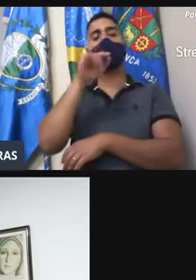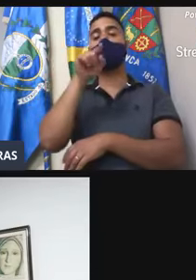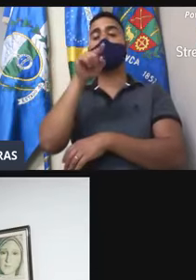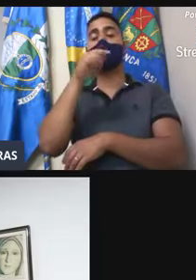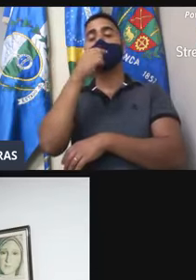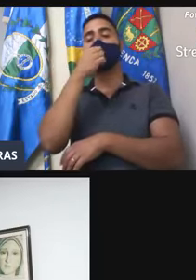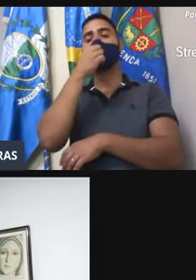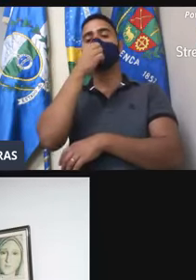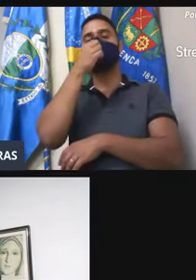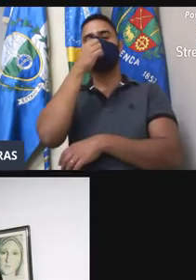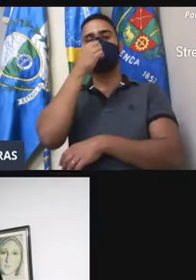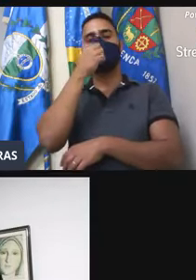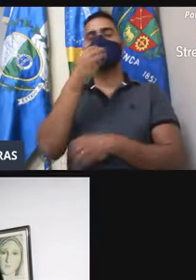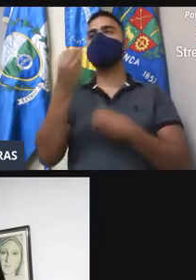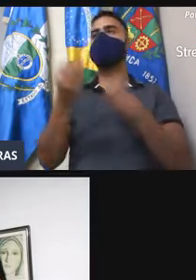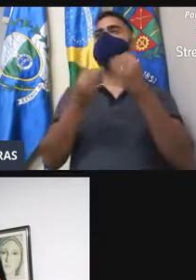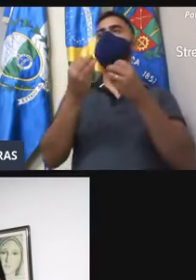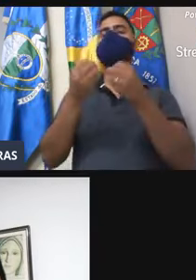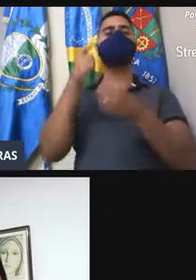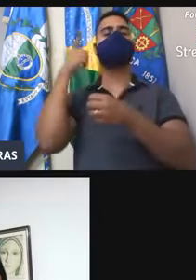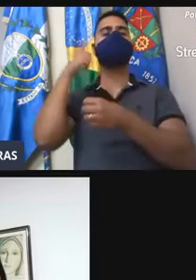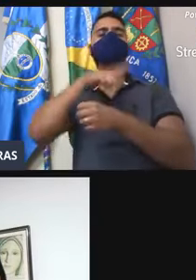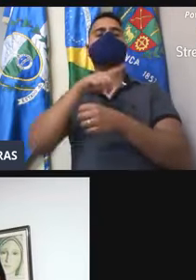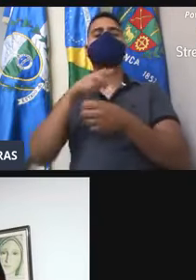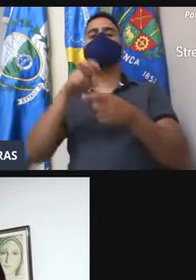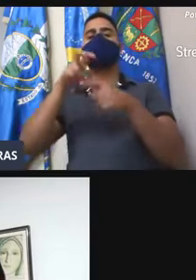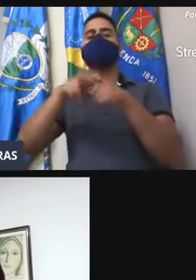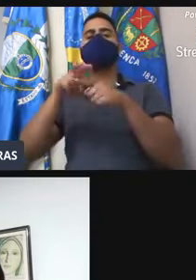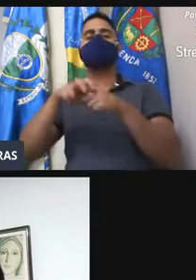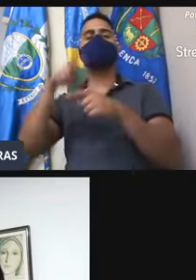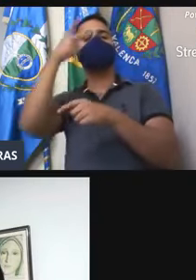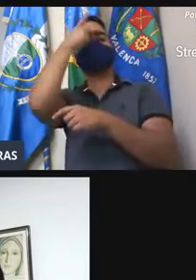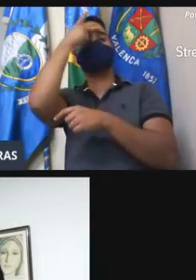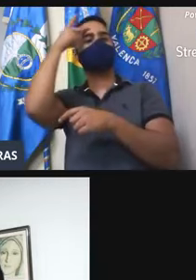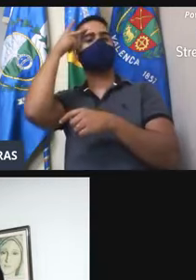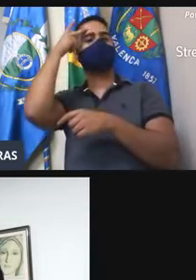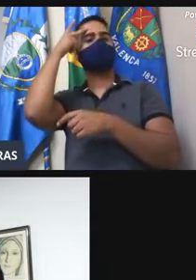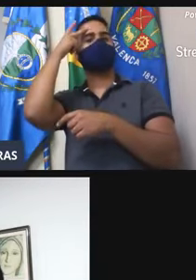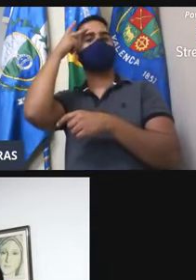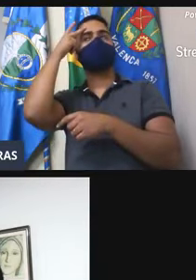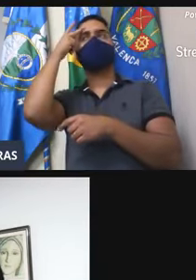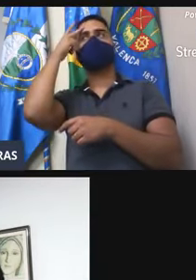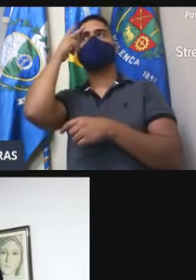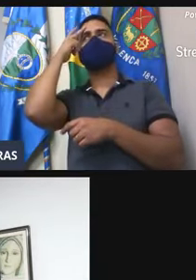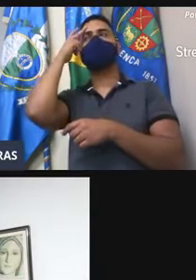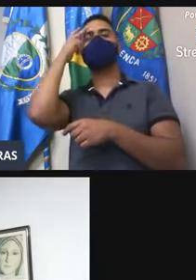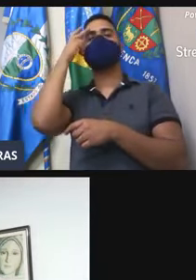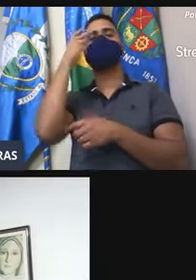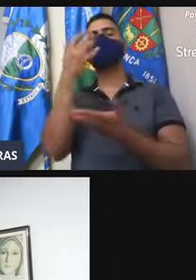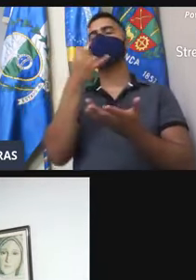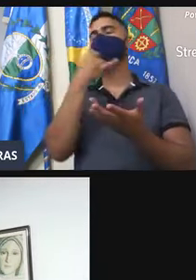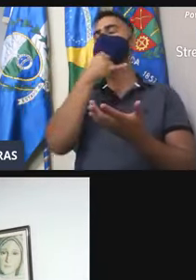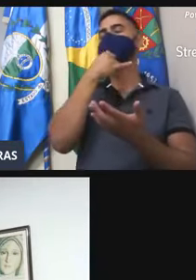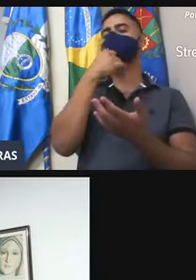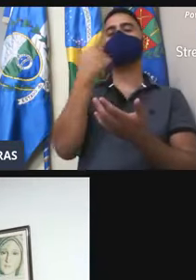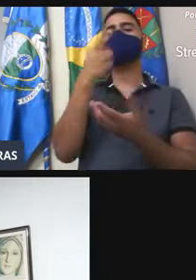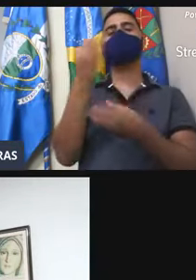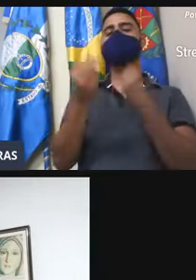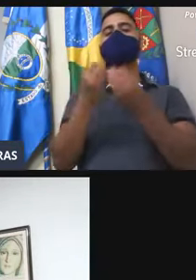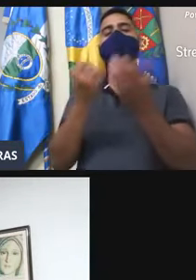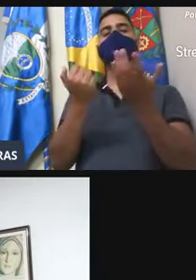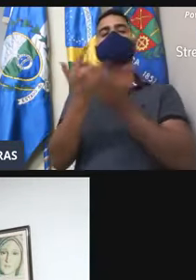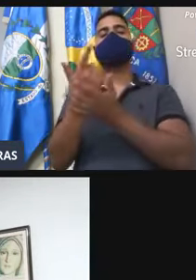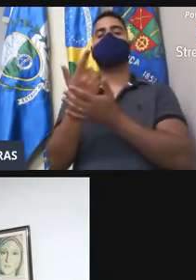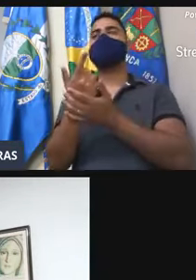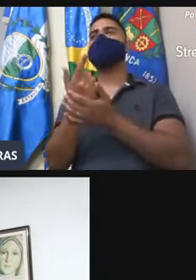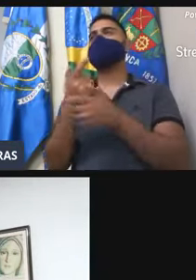Excelência, como é que a gente pode conseguir uma cadeira para essas pessoas? São pessoas que, infelizmente, não têm como comprar uma cadeira,